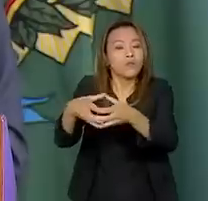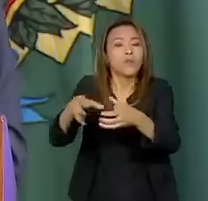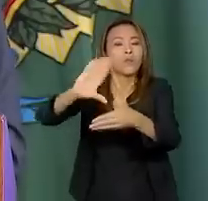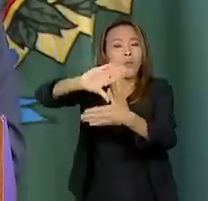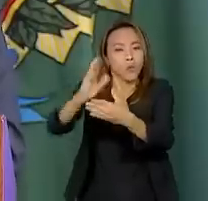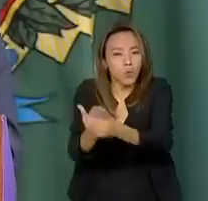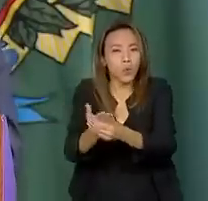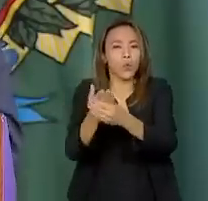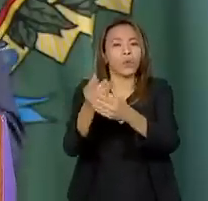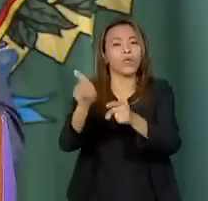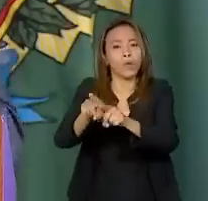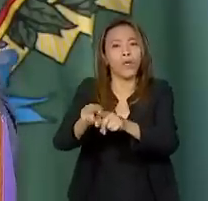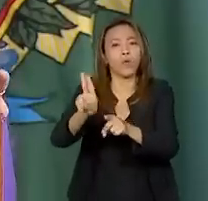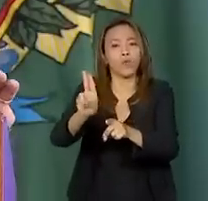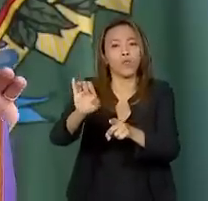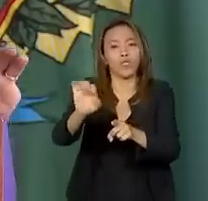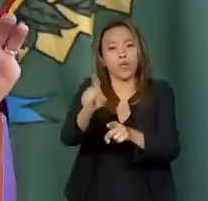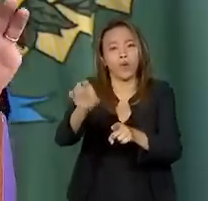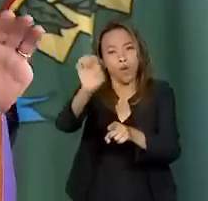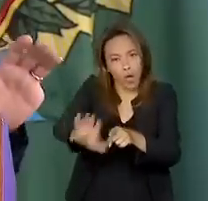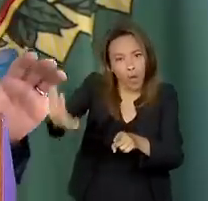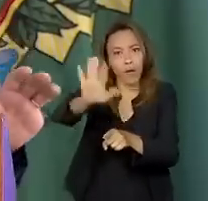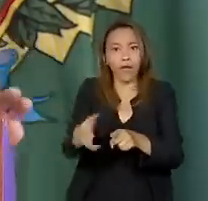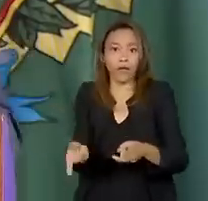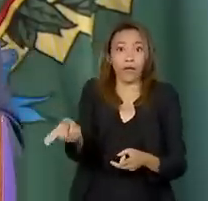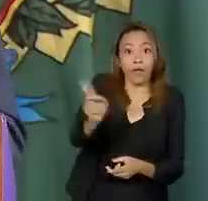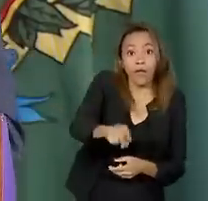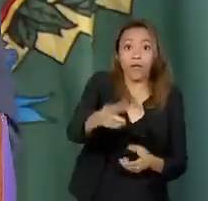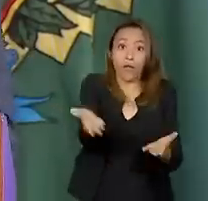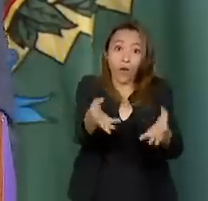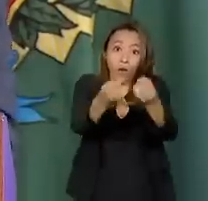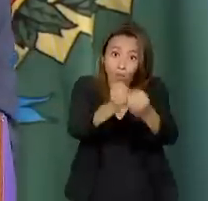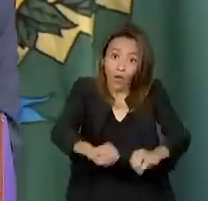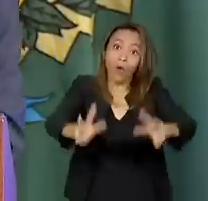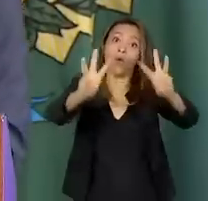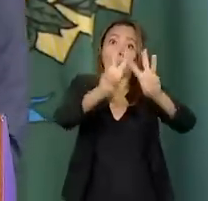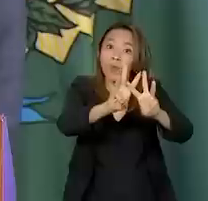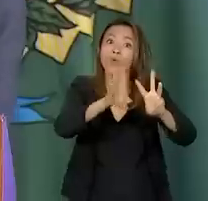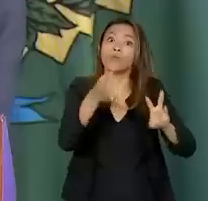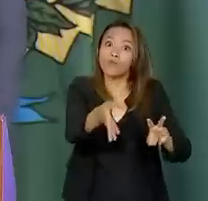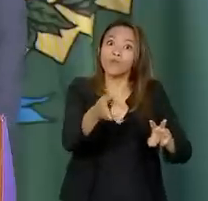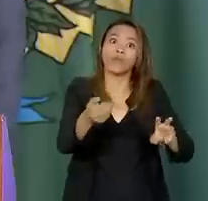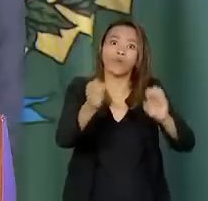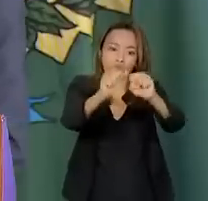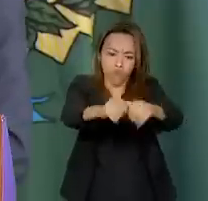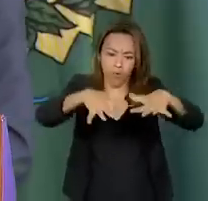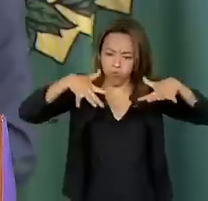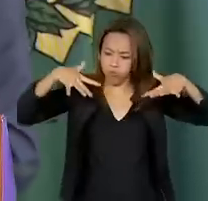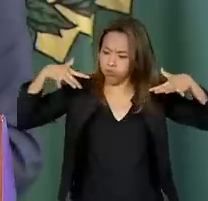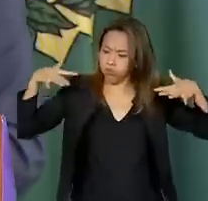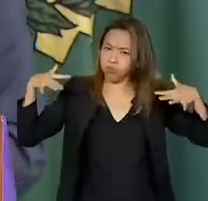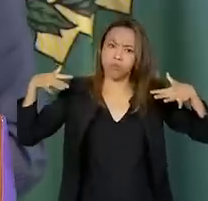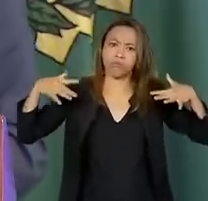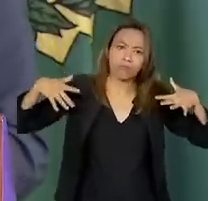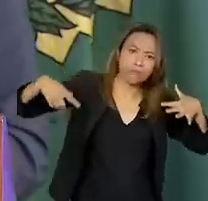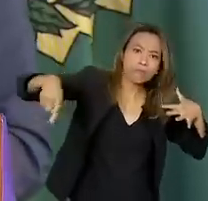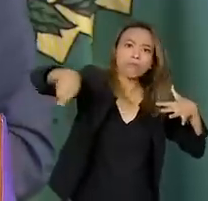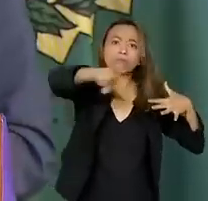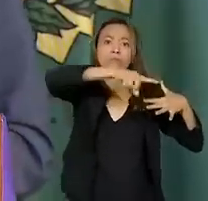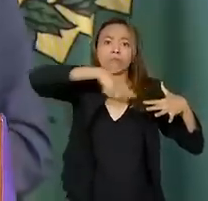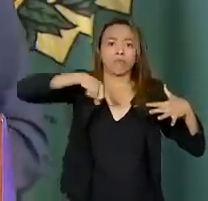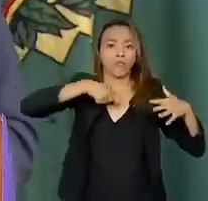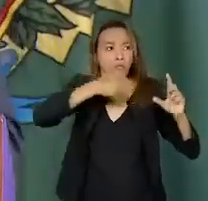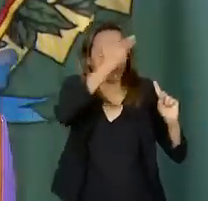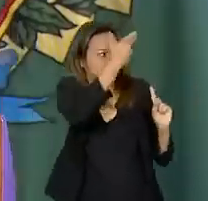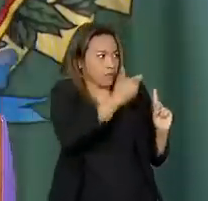Europeia, e nós concretizamos agora na reunião da ONU, na Assembleia Geral, numa reunião em que, junto com o